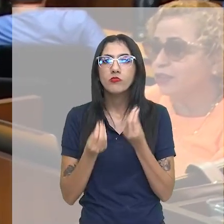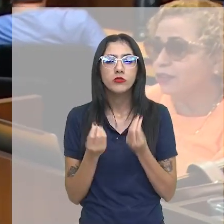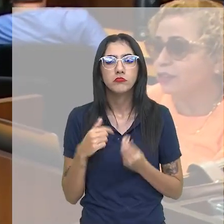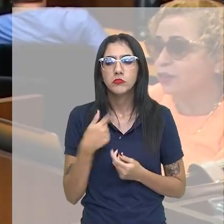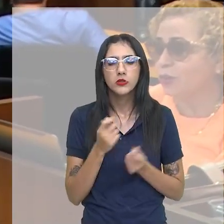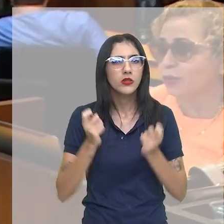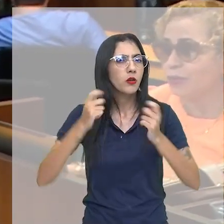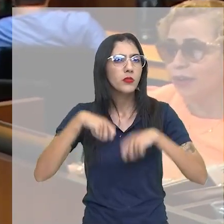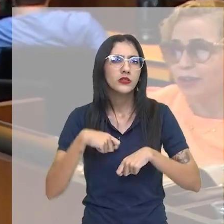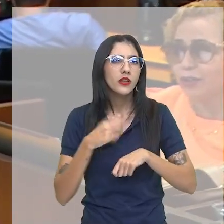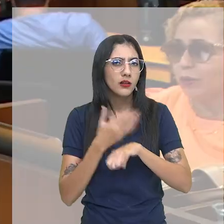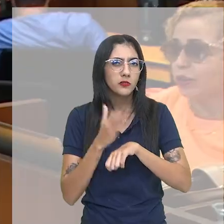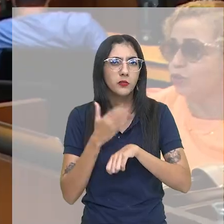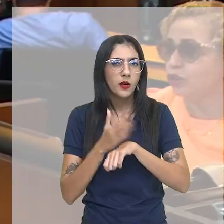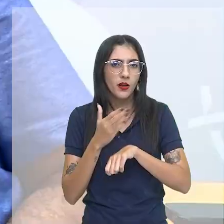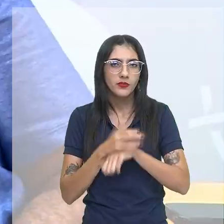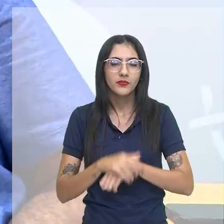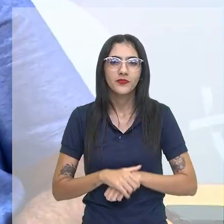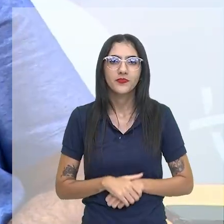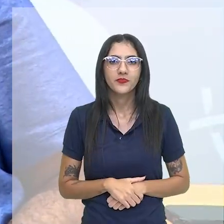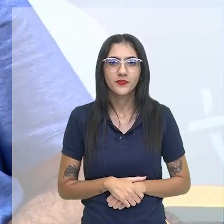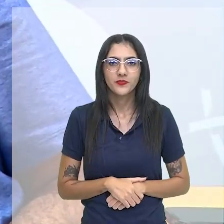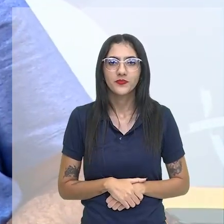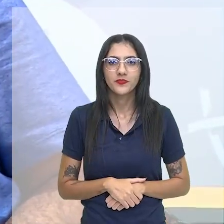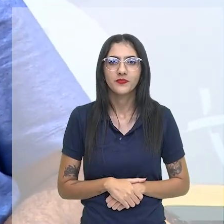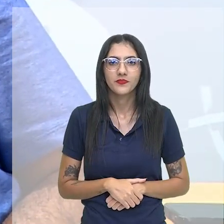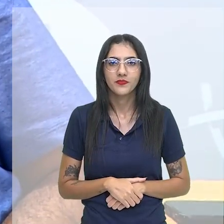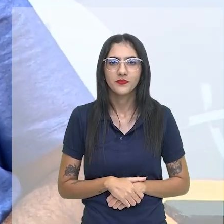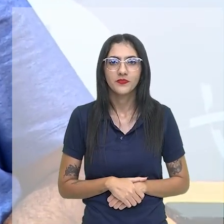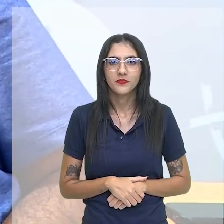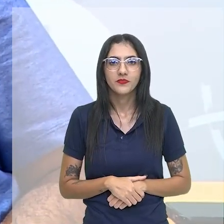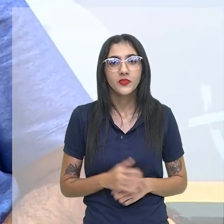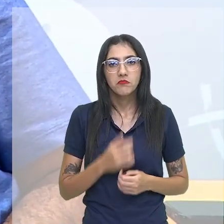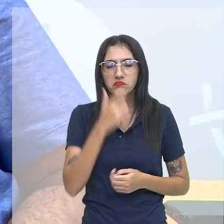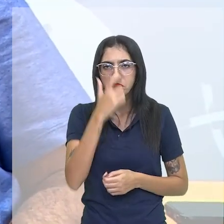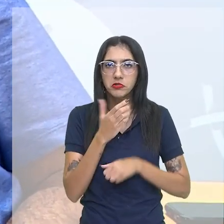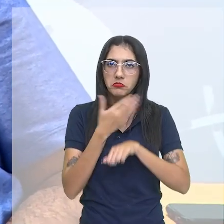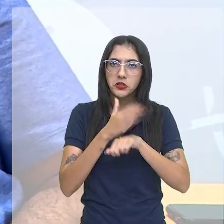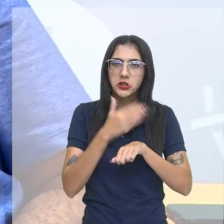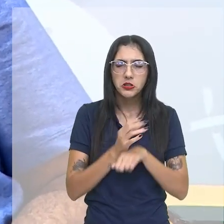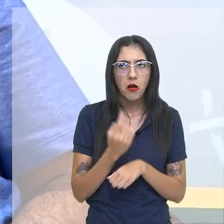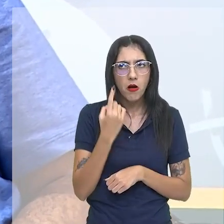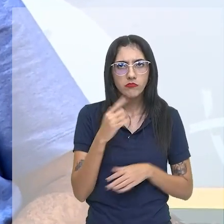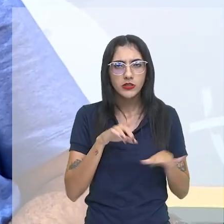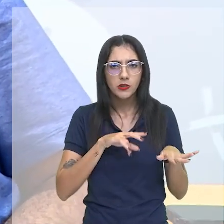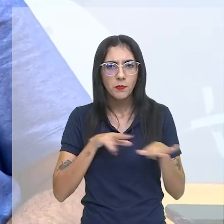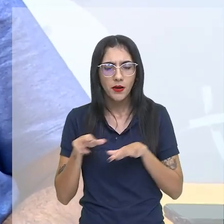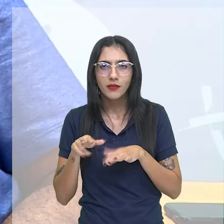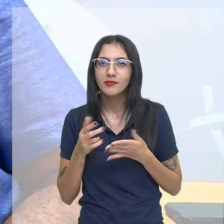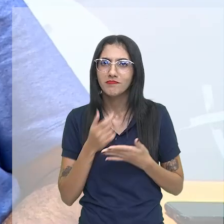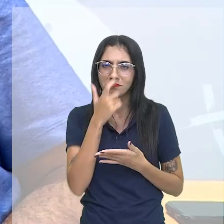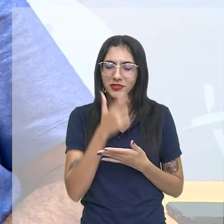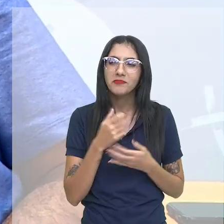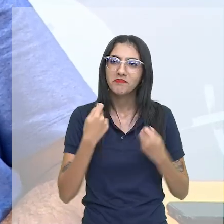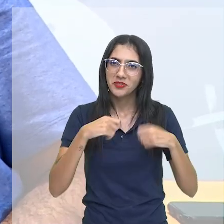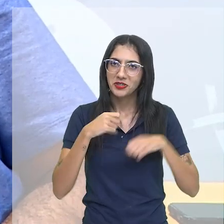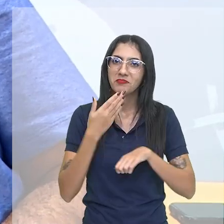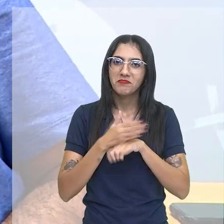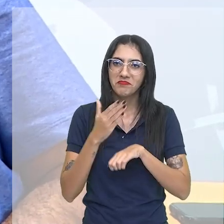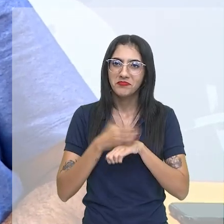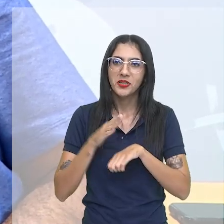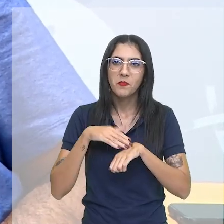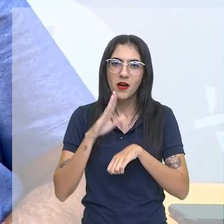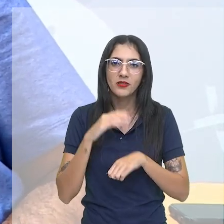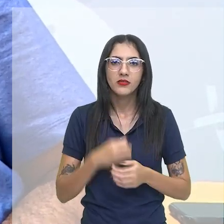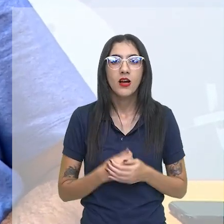no final de uma atividade ou algo parecido. Pratico exercício pelo menos uma vez por semana, tem que aumentar essa frequência, eu sei, mas